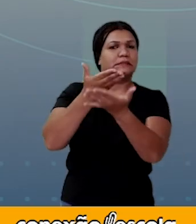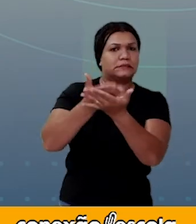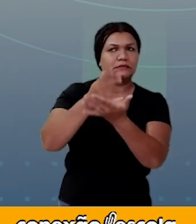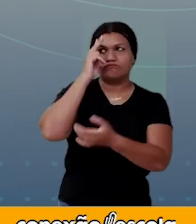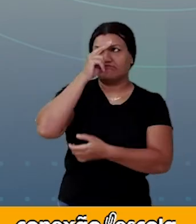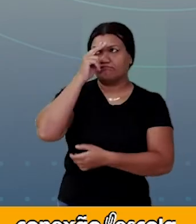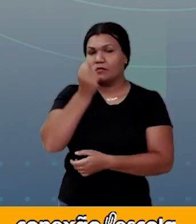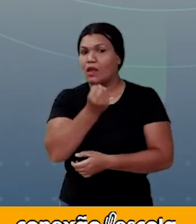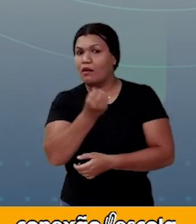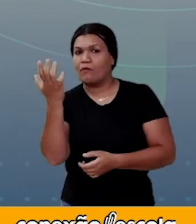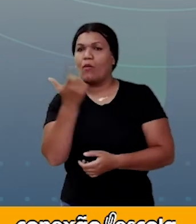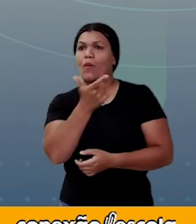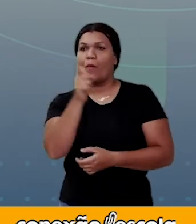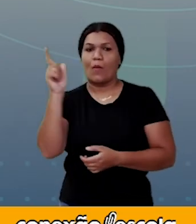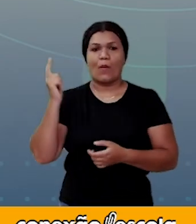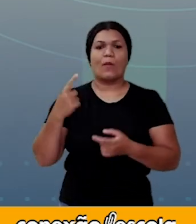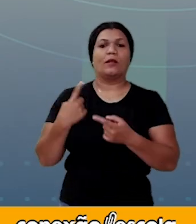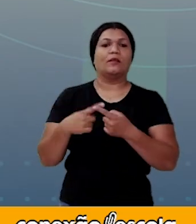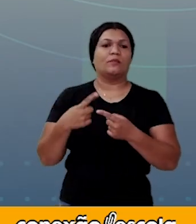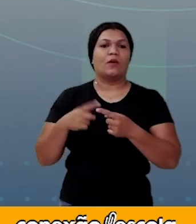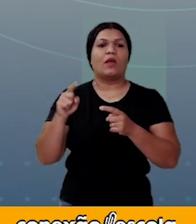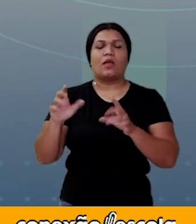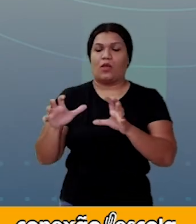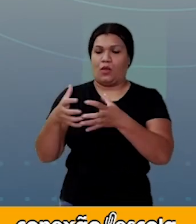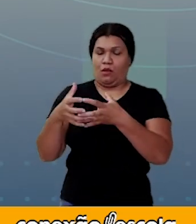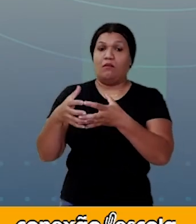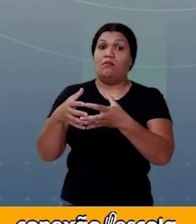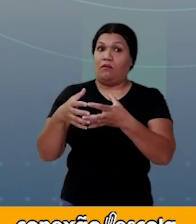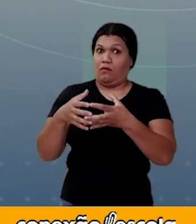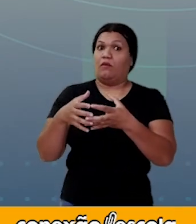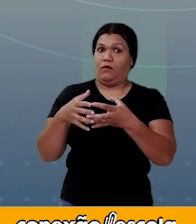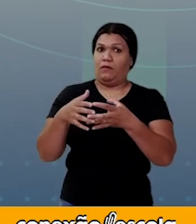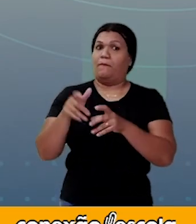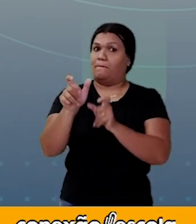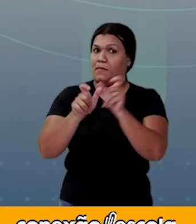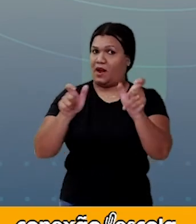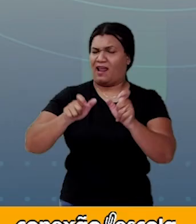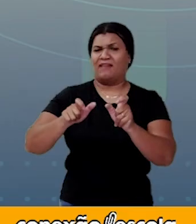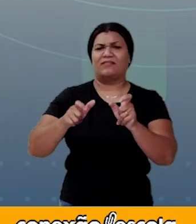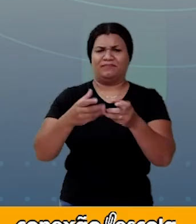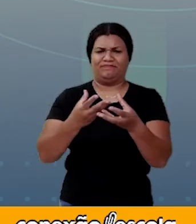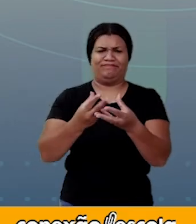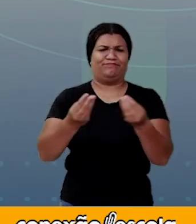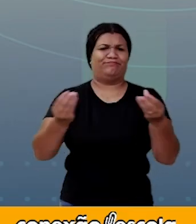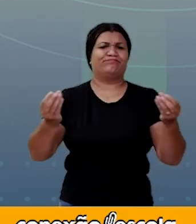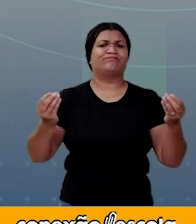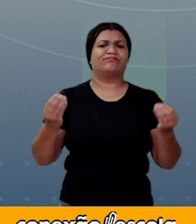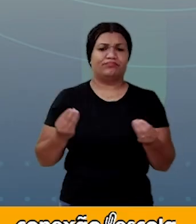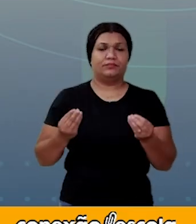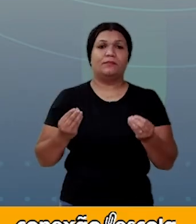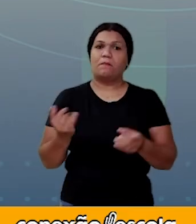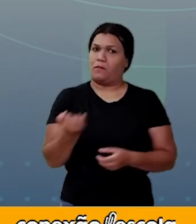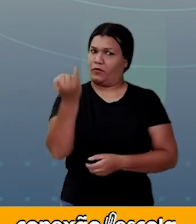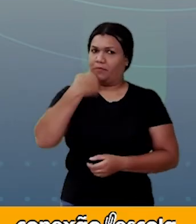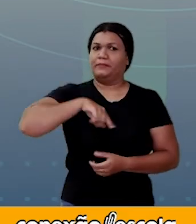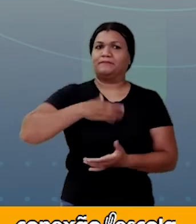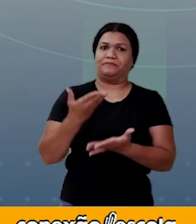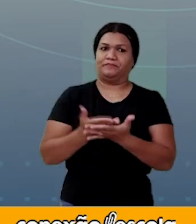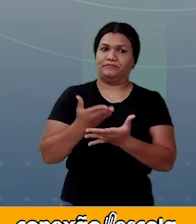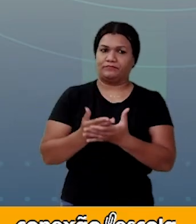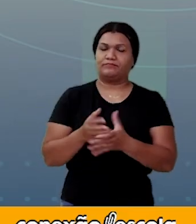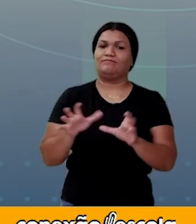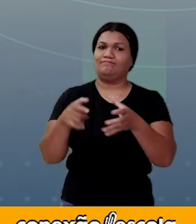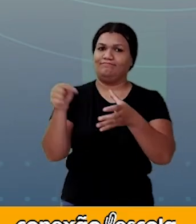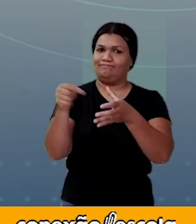estudarem alguns outros, porque é uma classe de palavras vasta e é importante nós estudarmos essa classe